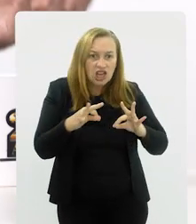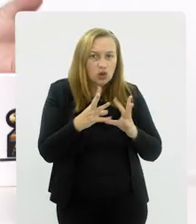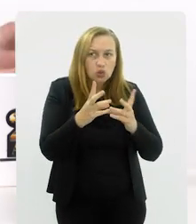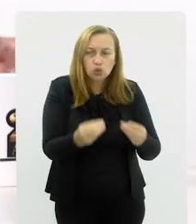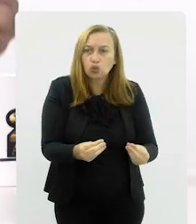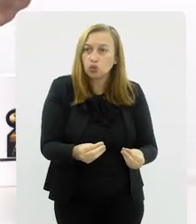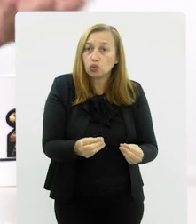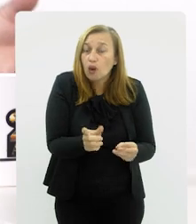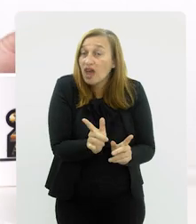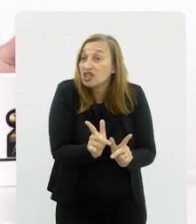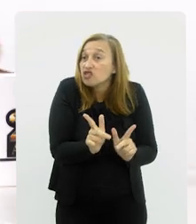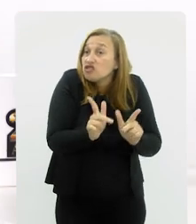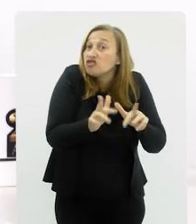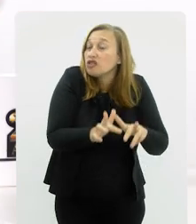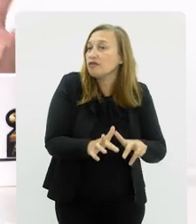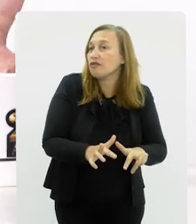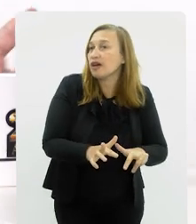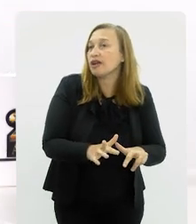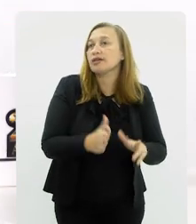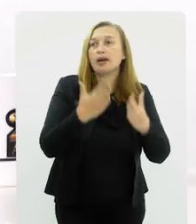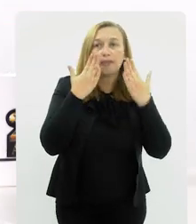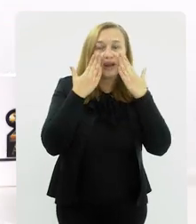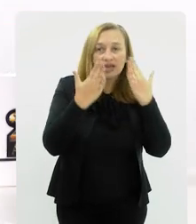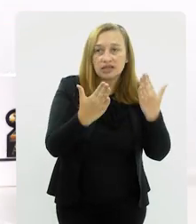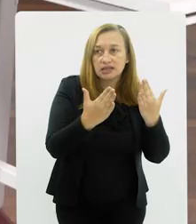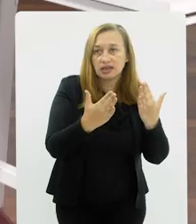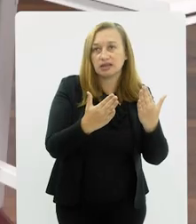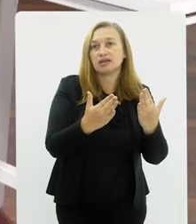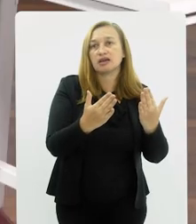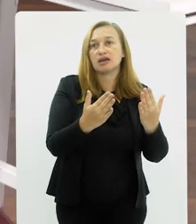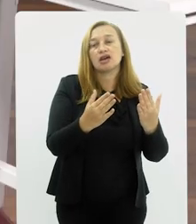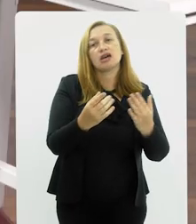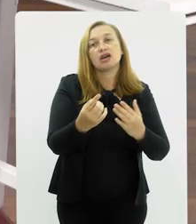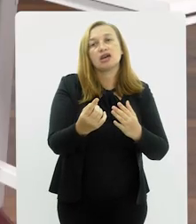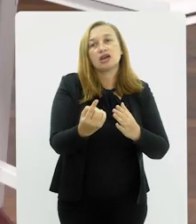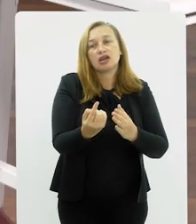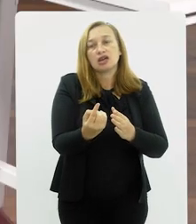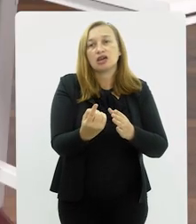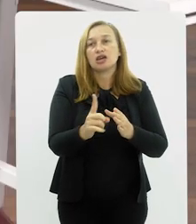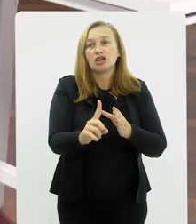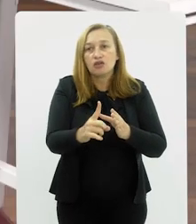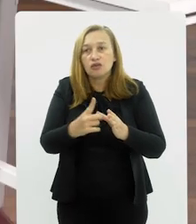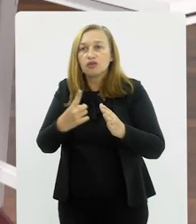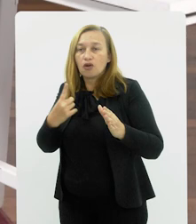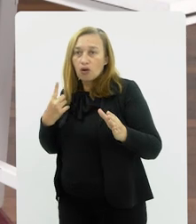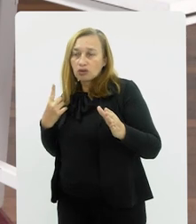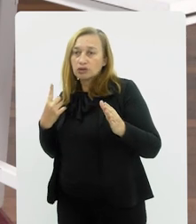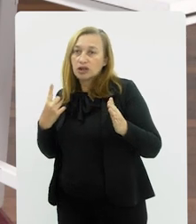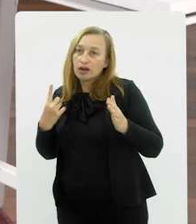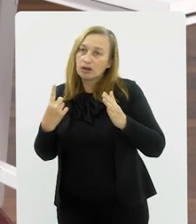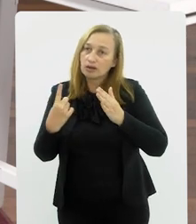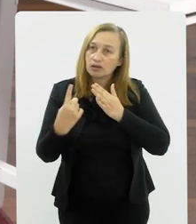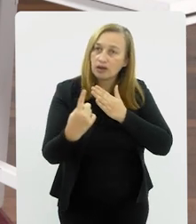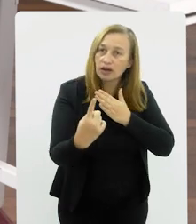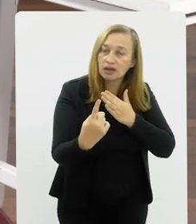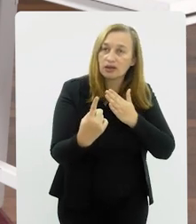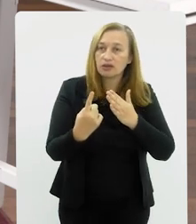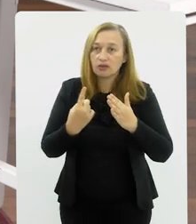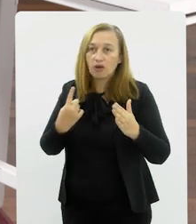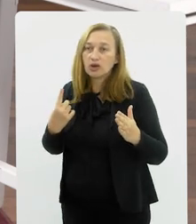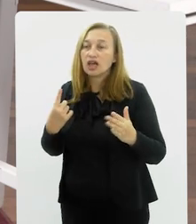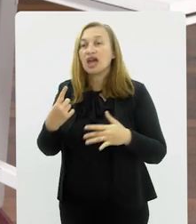alegorias. Até porque nas alegorias. É um espetáculo que é diferente. Se apresenta e sai, se apresenta e sai. Né? E muitas das vezes a gente tem que estar sempre pegando o pé,